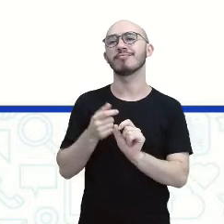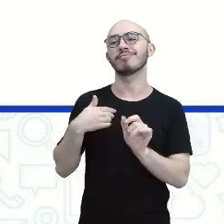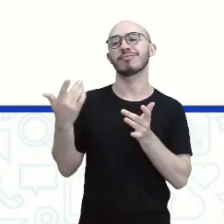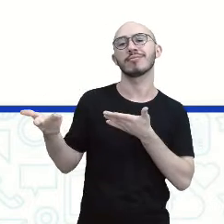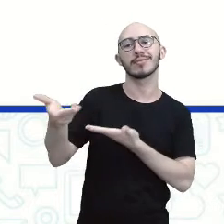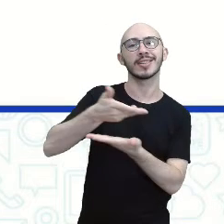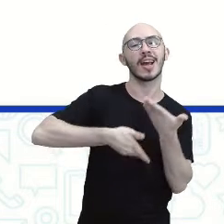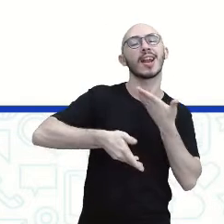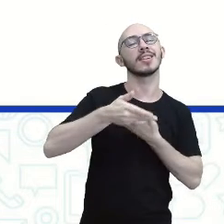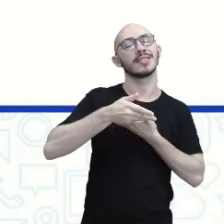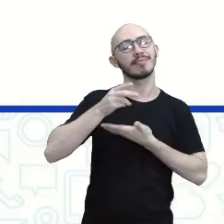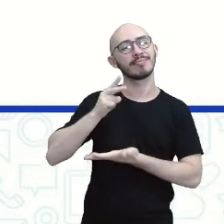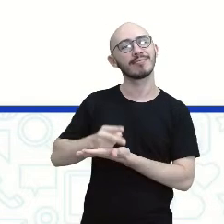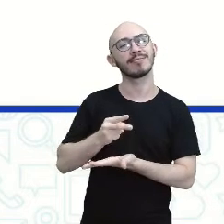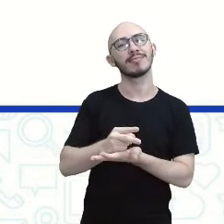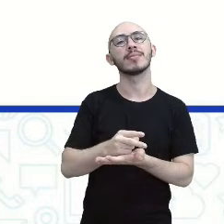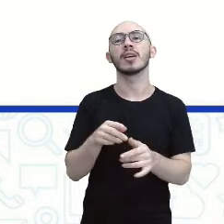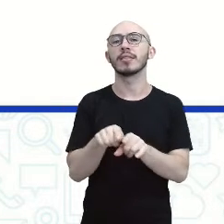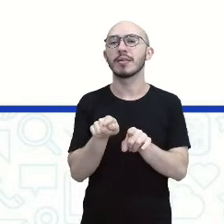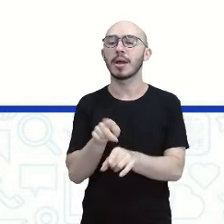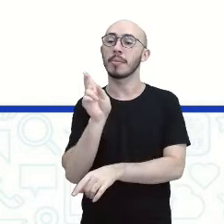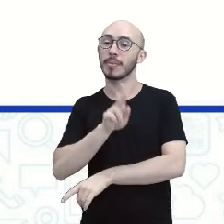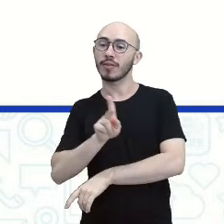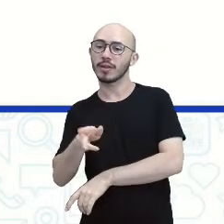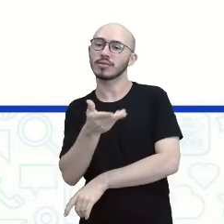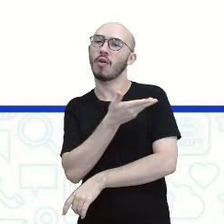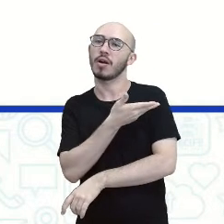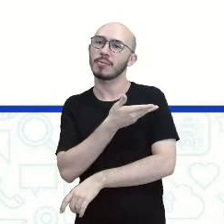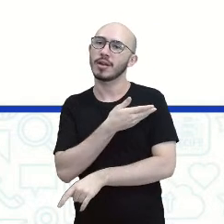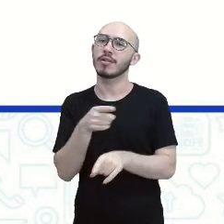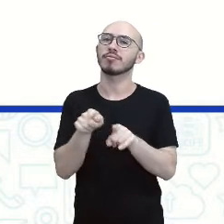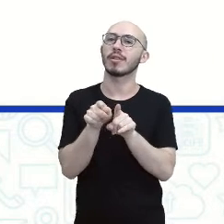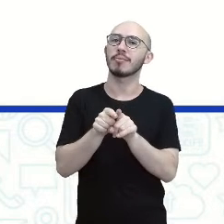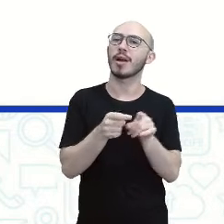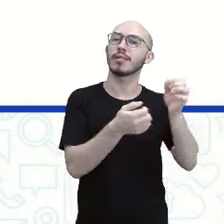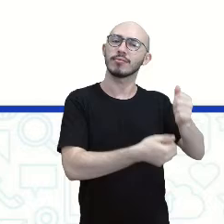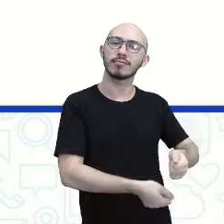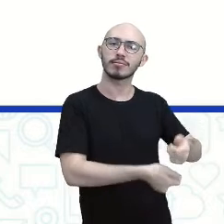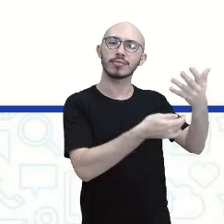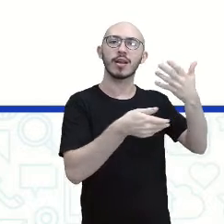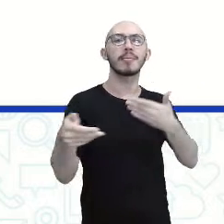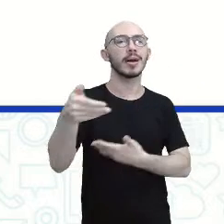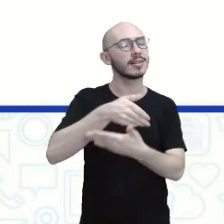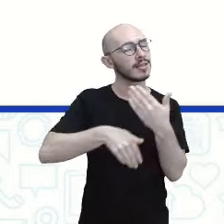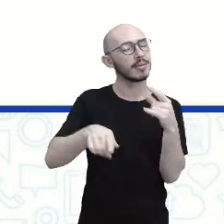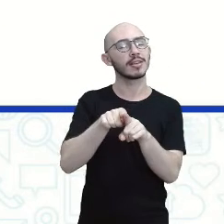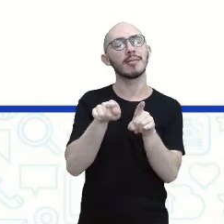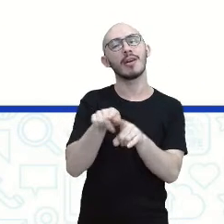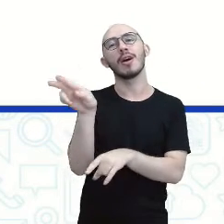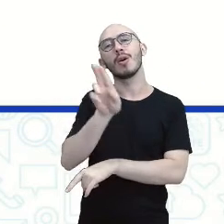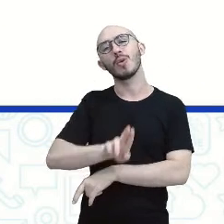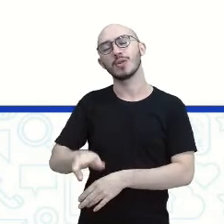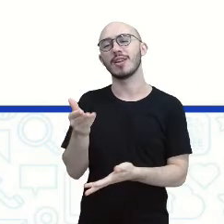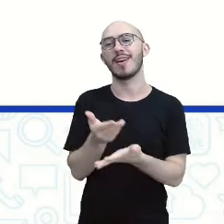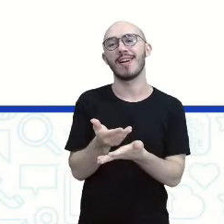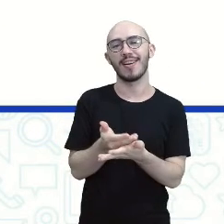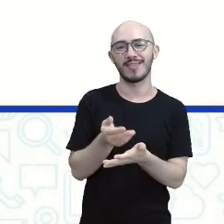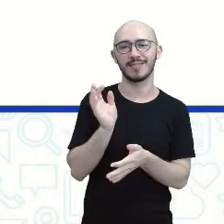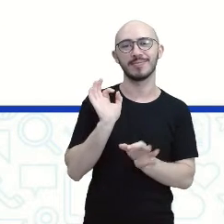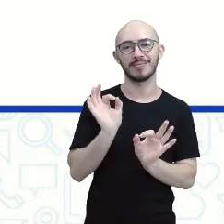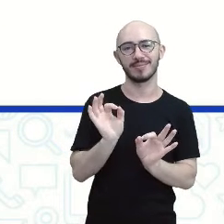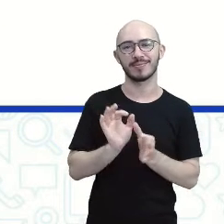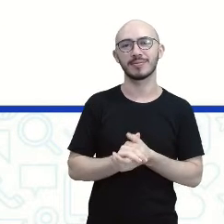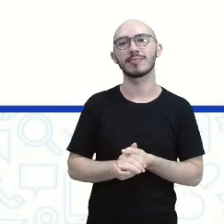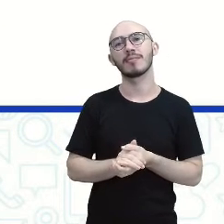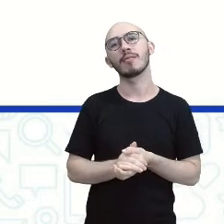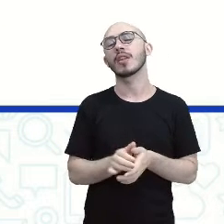ligação com vocês. Também você, colega professor, professora, escreve para a gente, participa, utiliza aí nossas aulas, tá certo? Tá lá